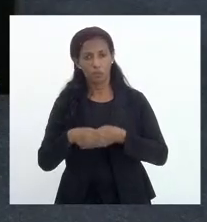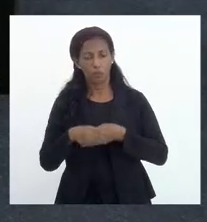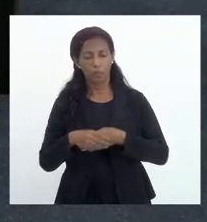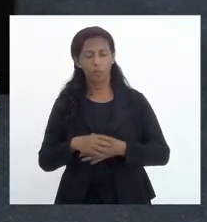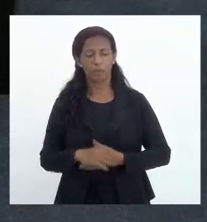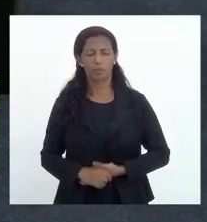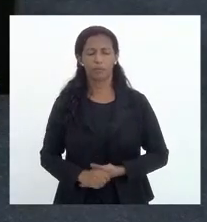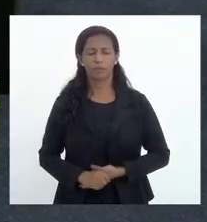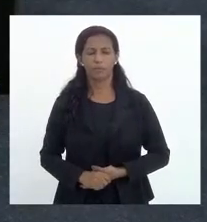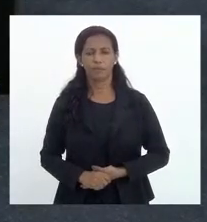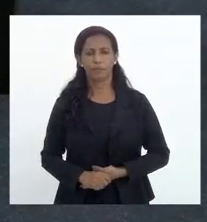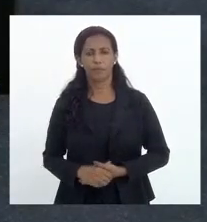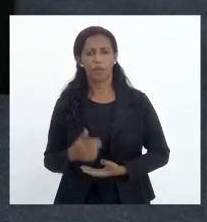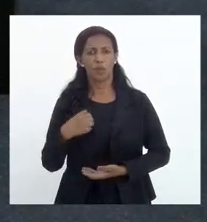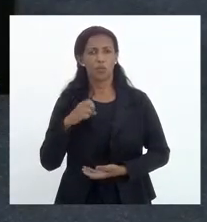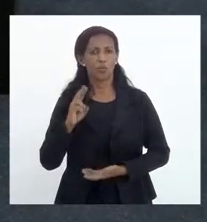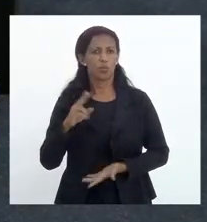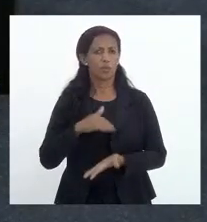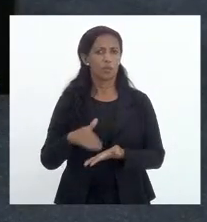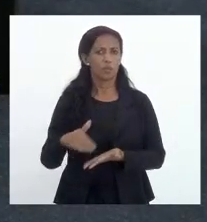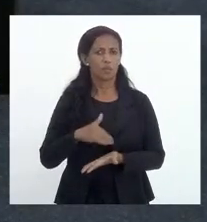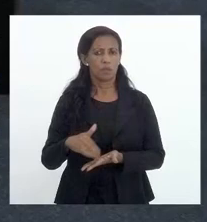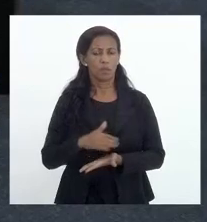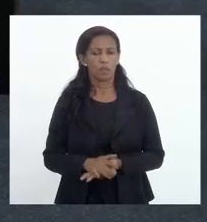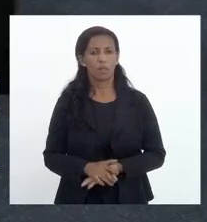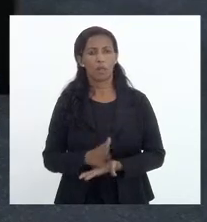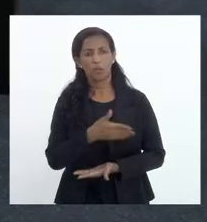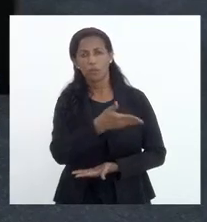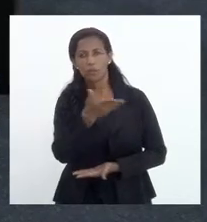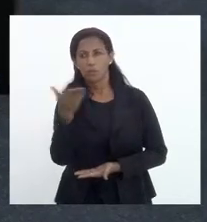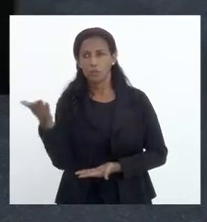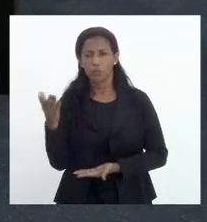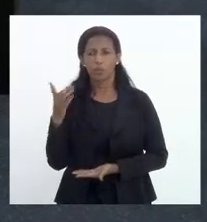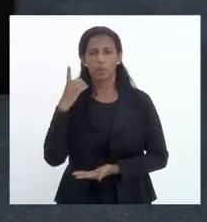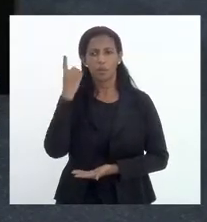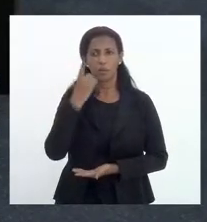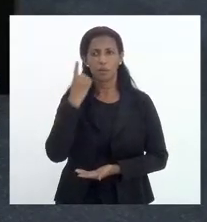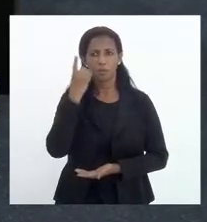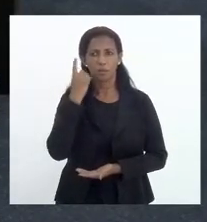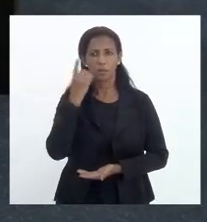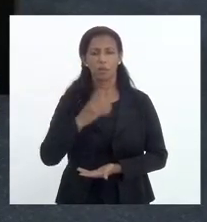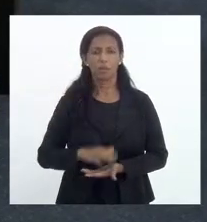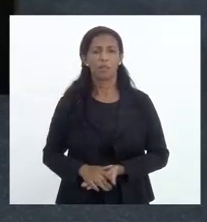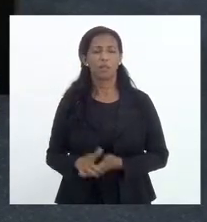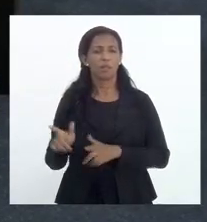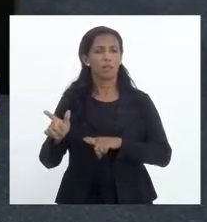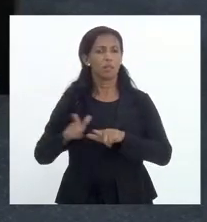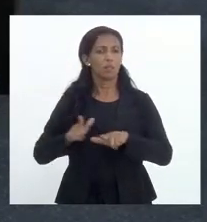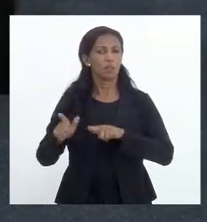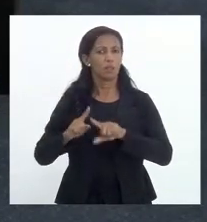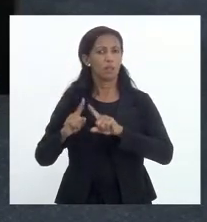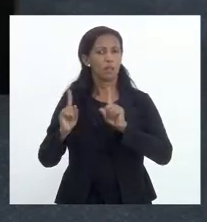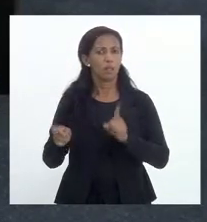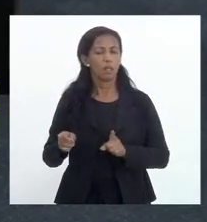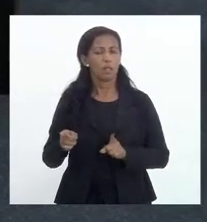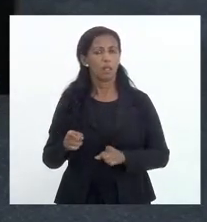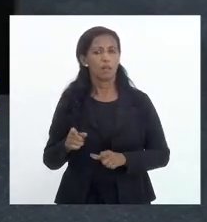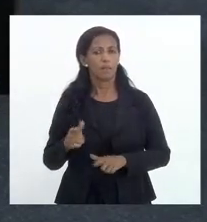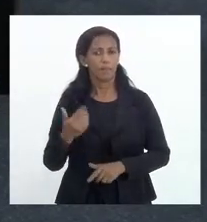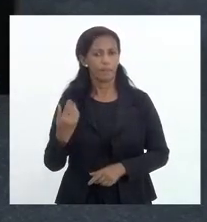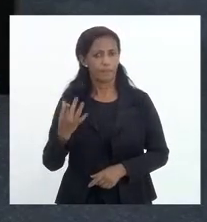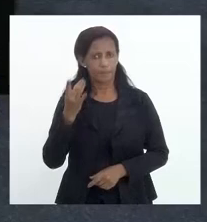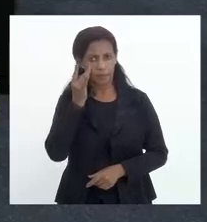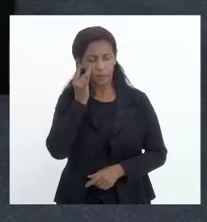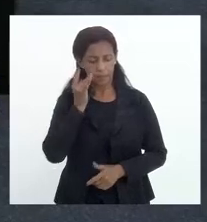fazendários, seu secretário e os demais deputados e deputadas e os servidores presentes.